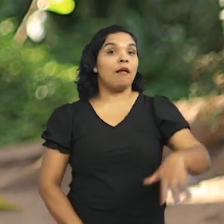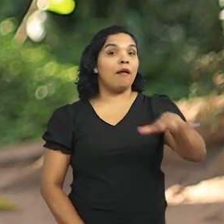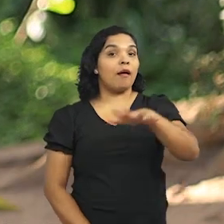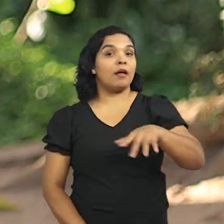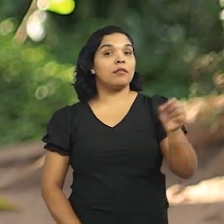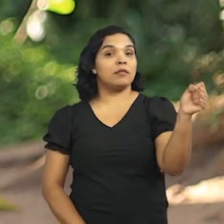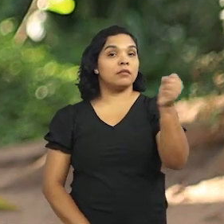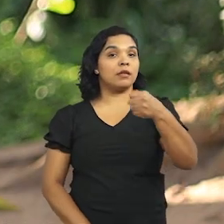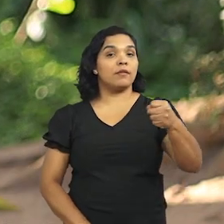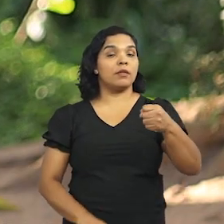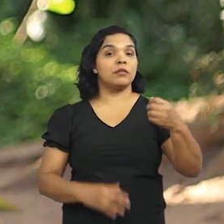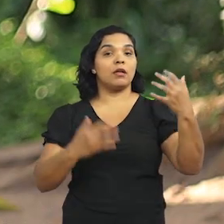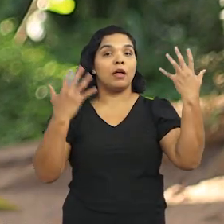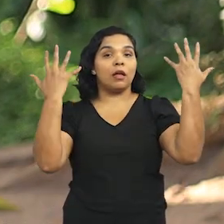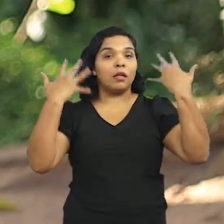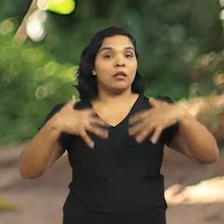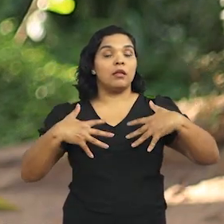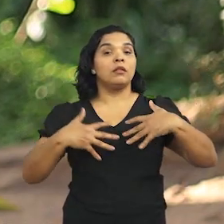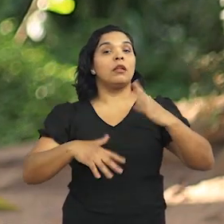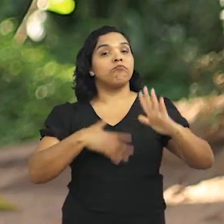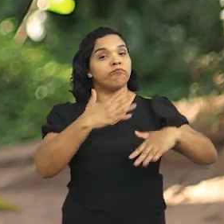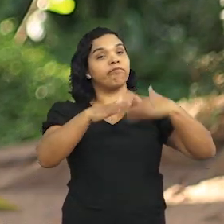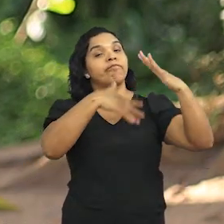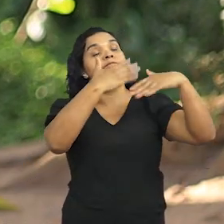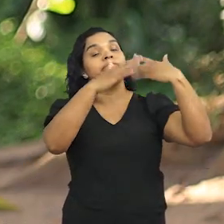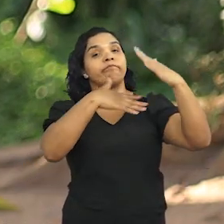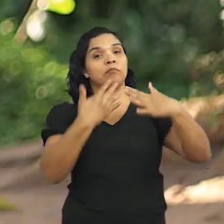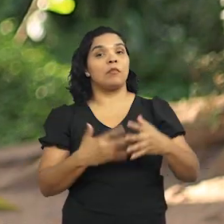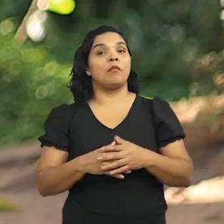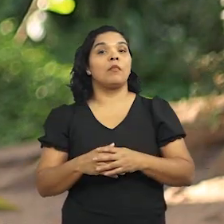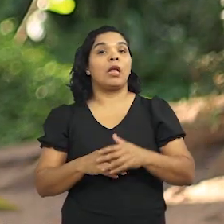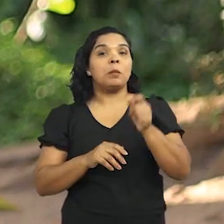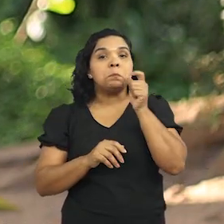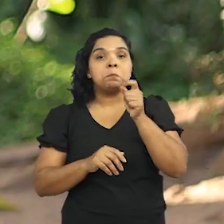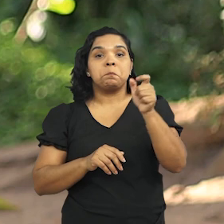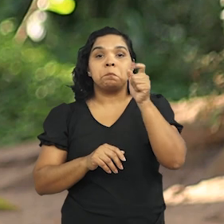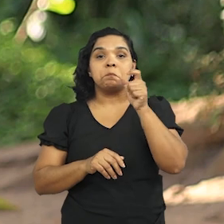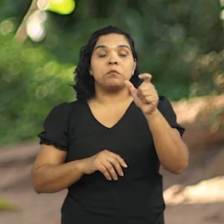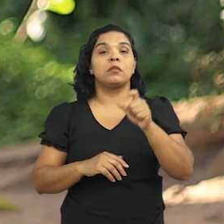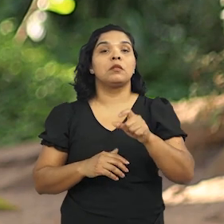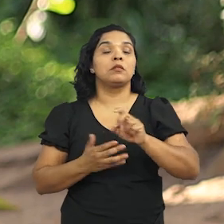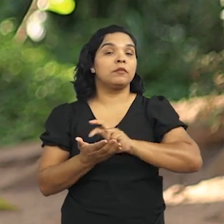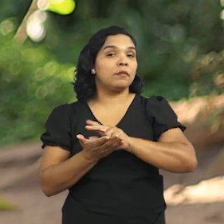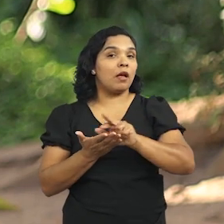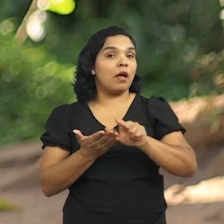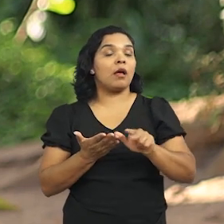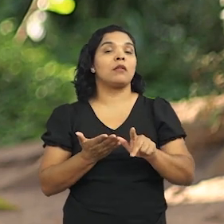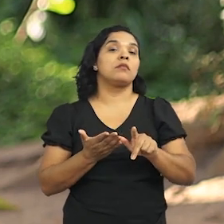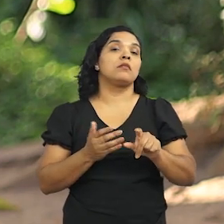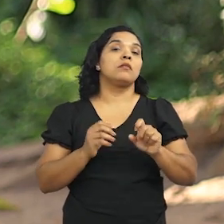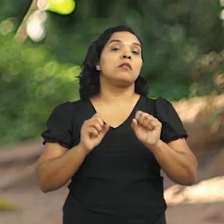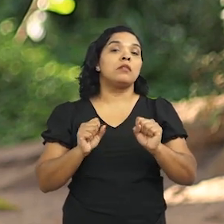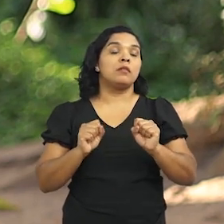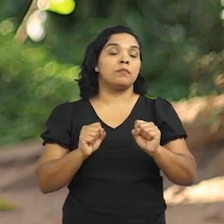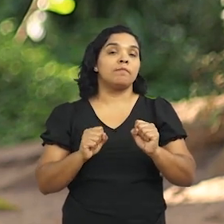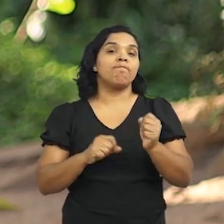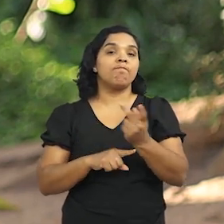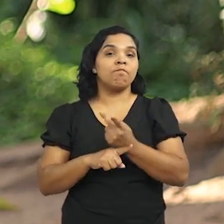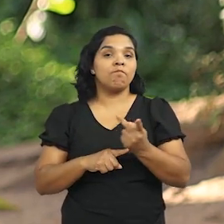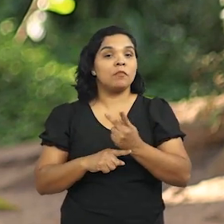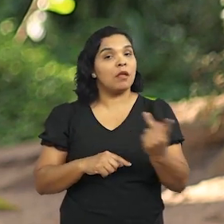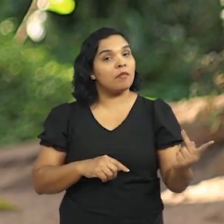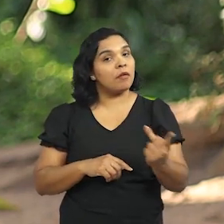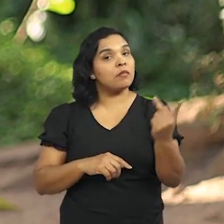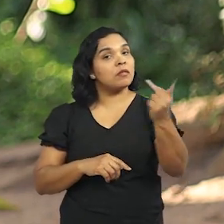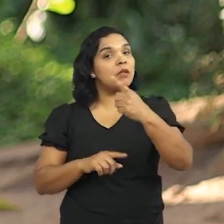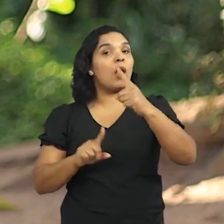O ramo das cervejas artesanais tem crescido muito nos últimos anos, despertando a utilização de diversos adjuntos que buscam